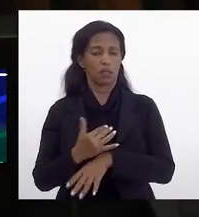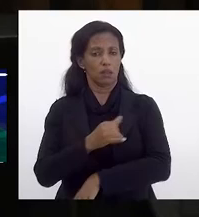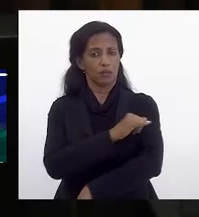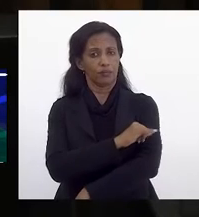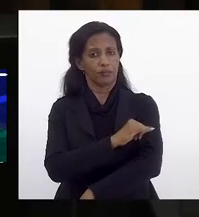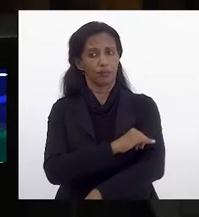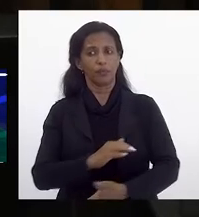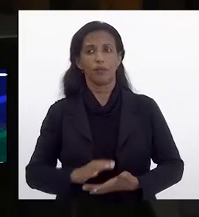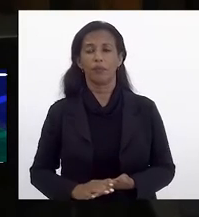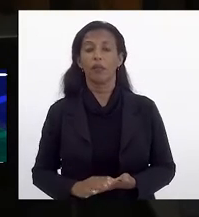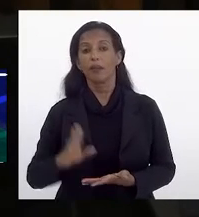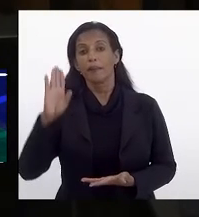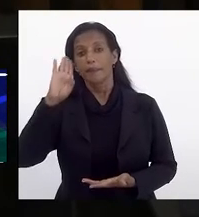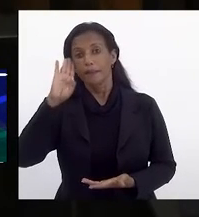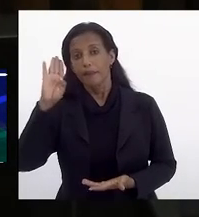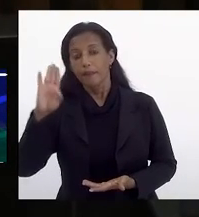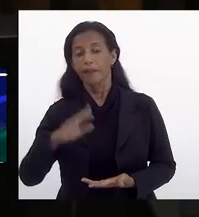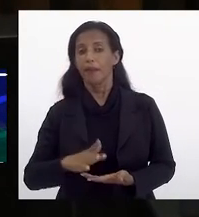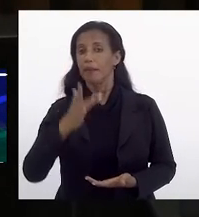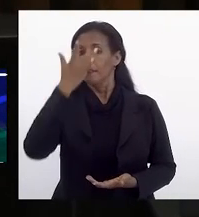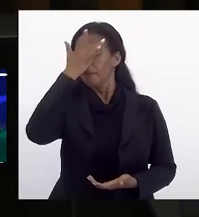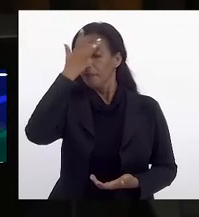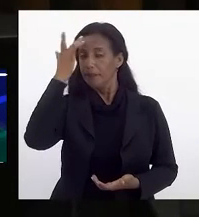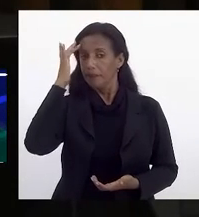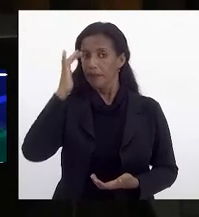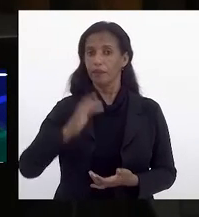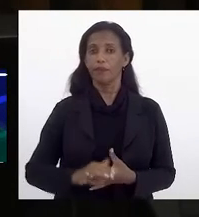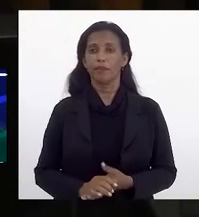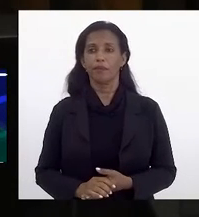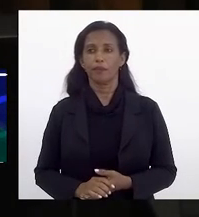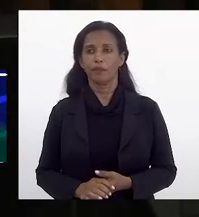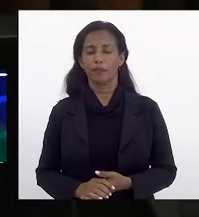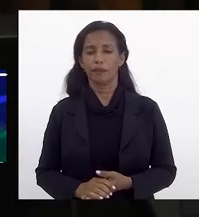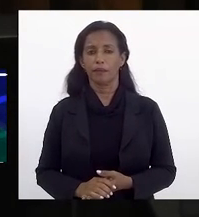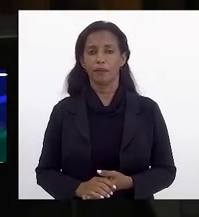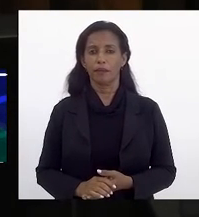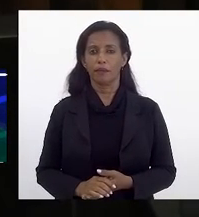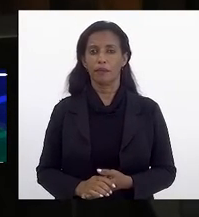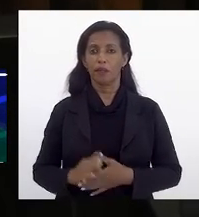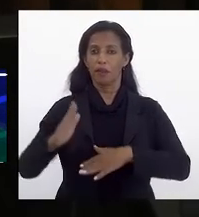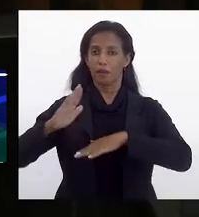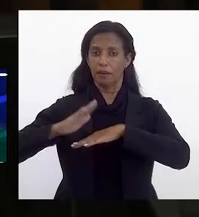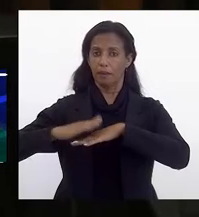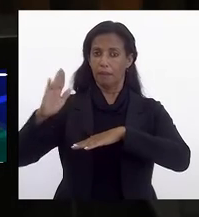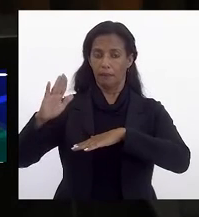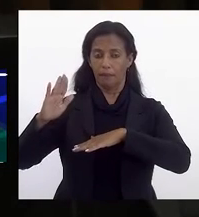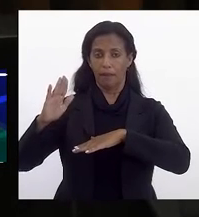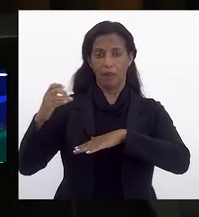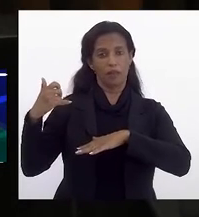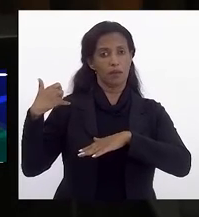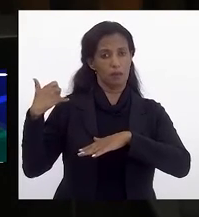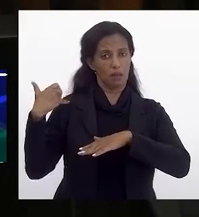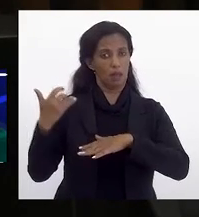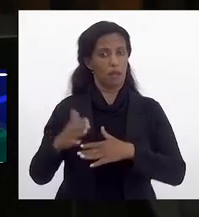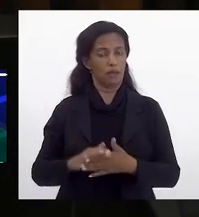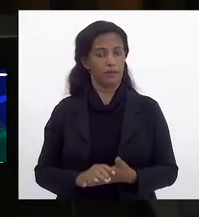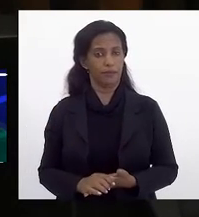Janeiro, principalmente pessoas de mais idade.